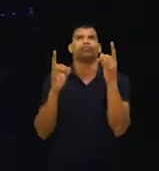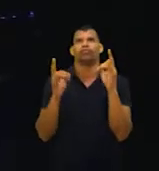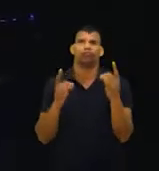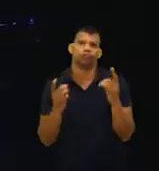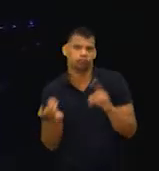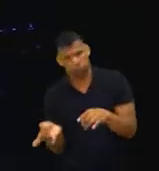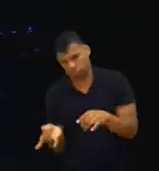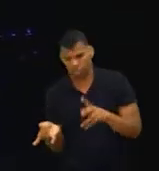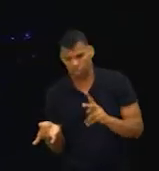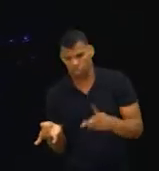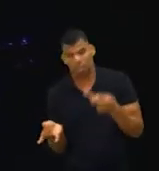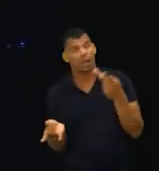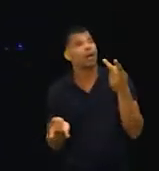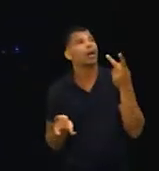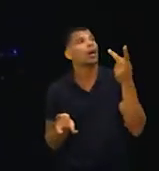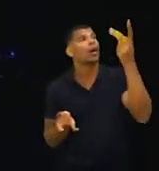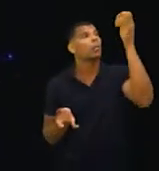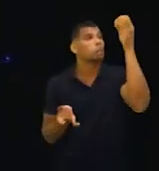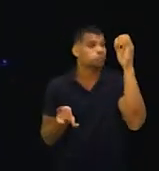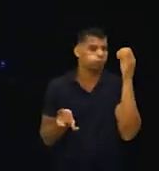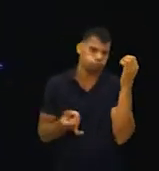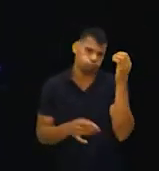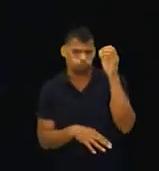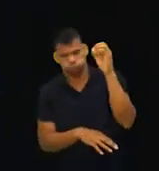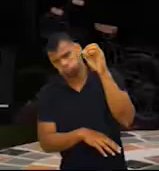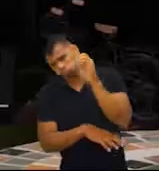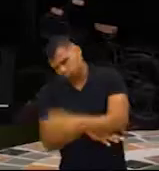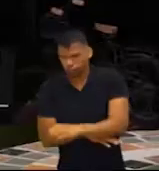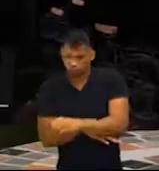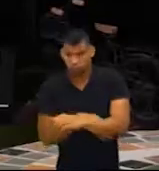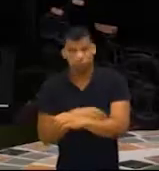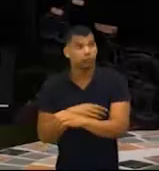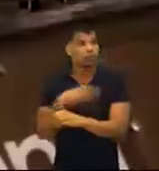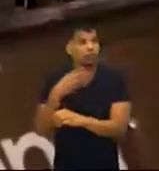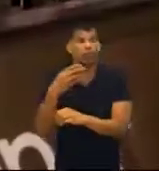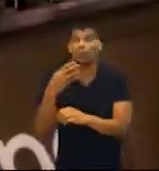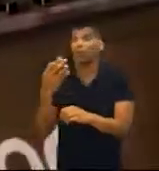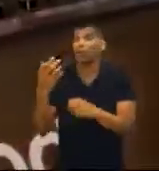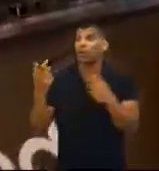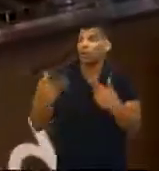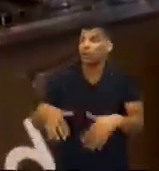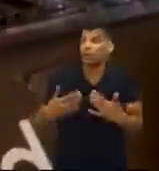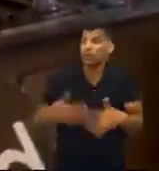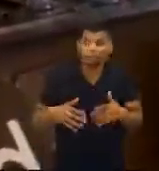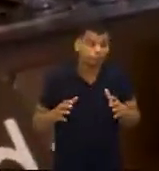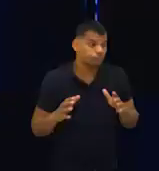Tudo ruim. Começou tudo a carcomer. Gritei, ninguém ouviu. E olha quem ainda fiz, piscina.